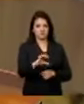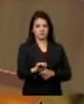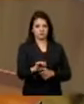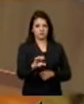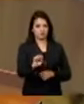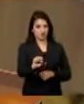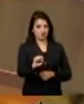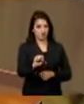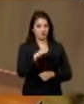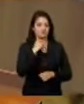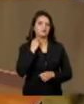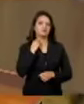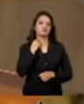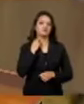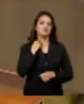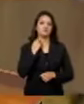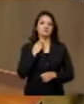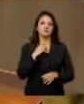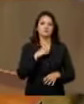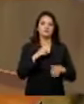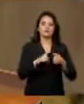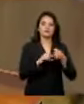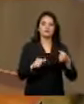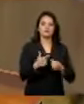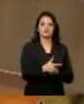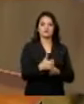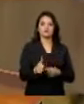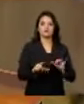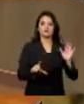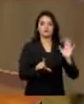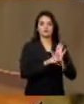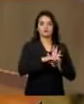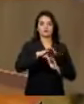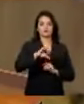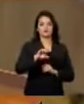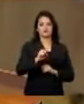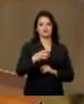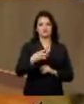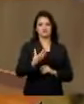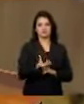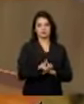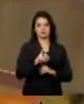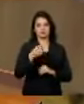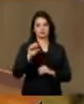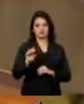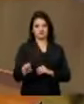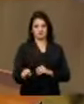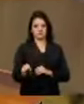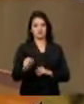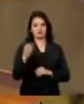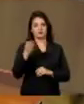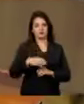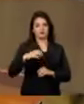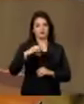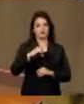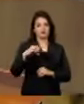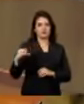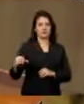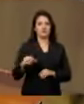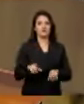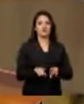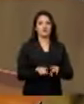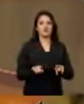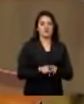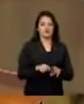nos artigos 21 da Lei 9868 de 99 e 21.4